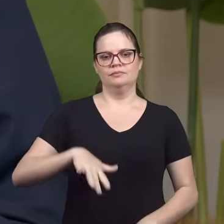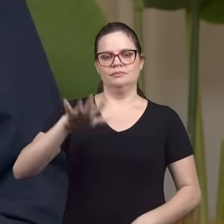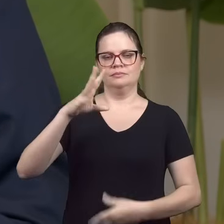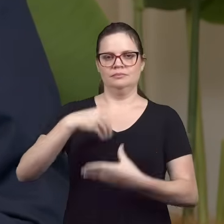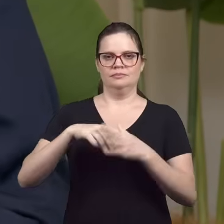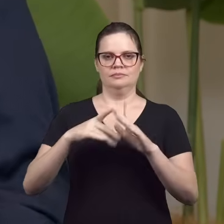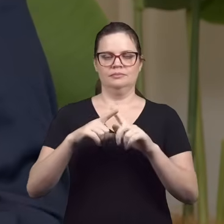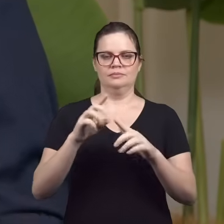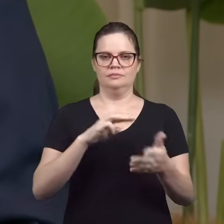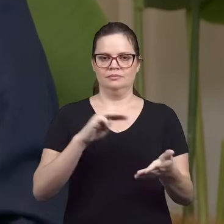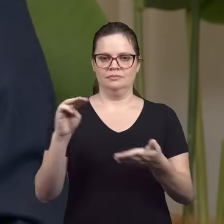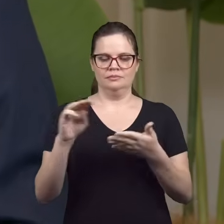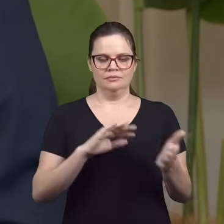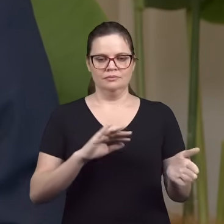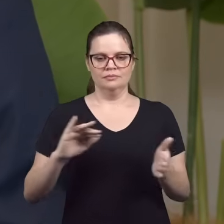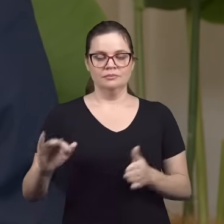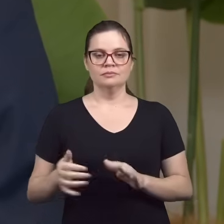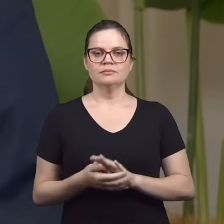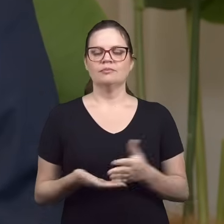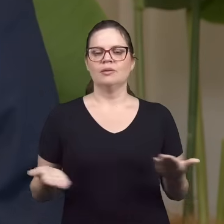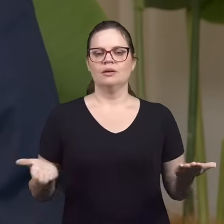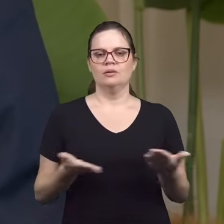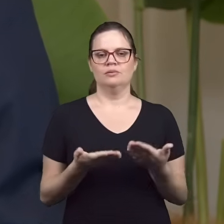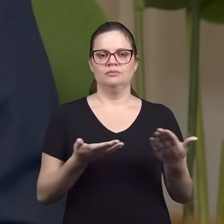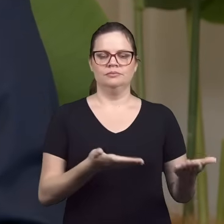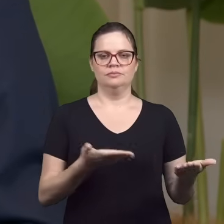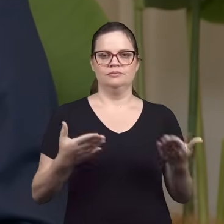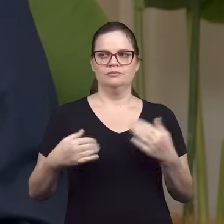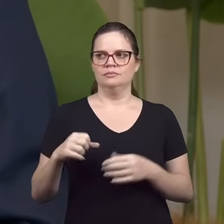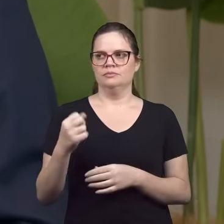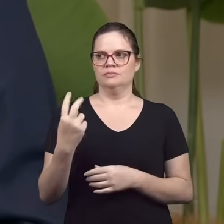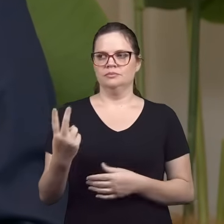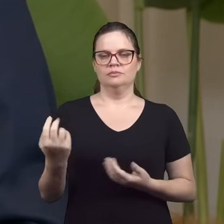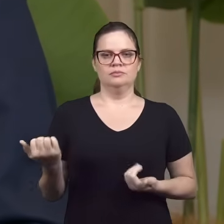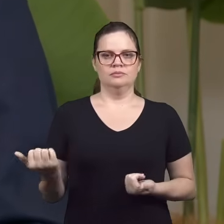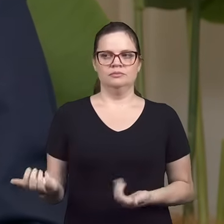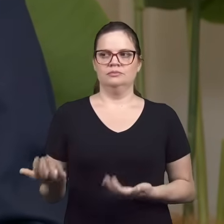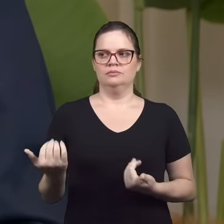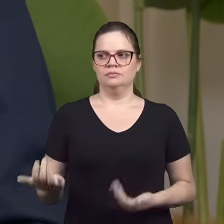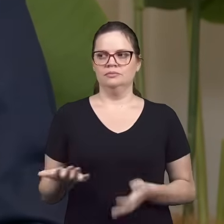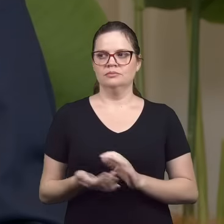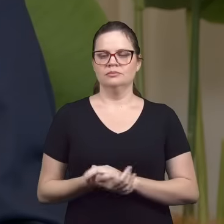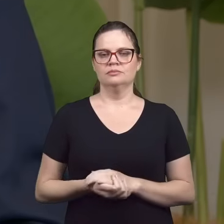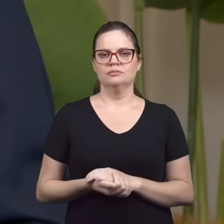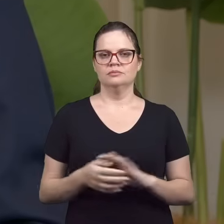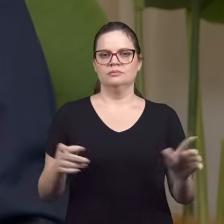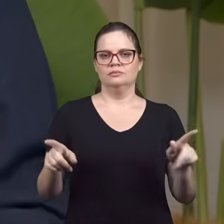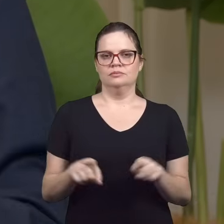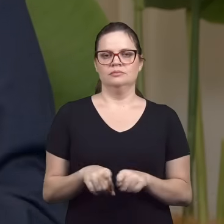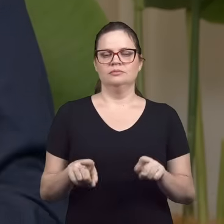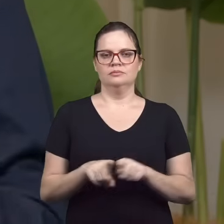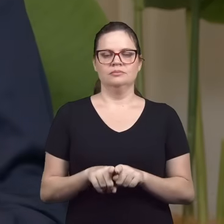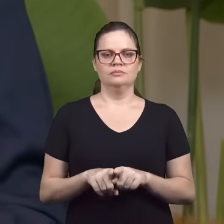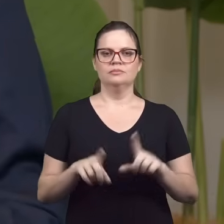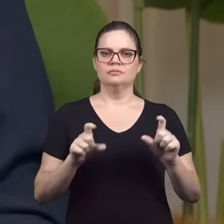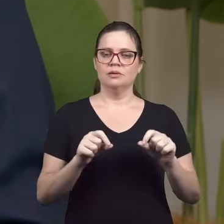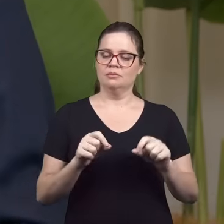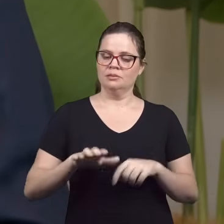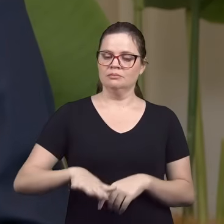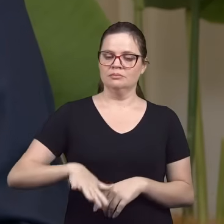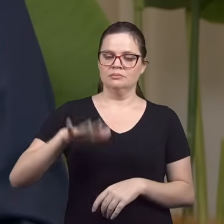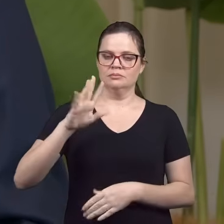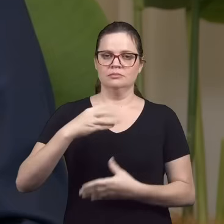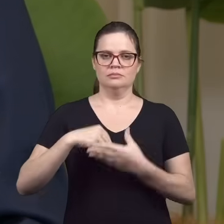Maranata. Hoje recebemos dois jovens, são jovens que também cresceram na